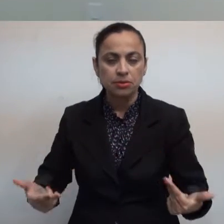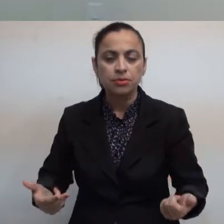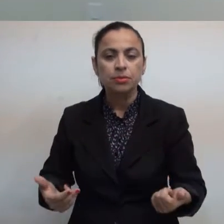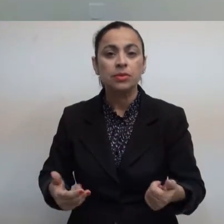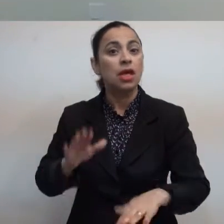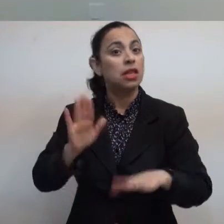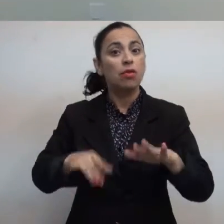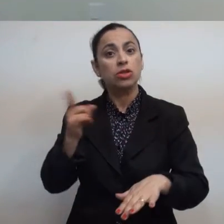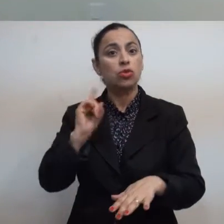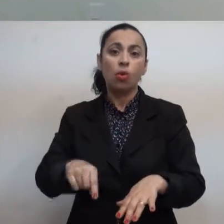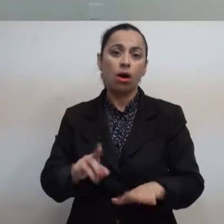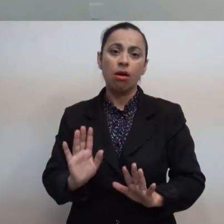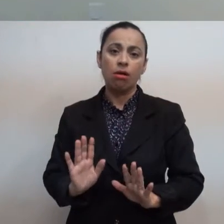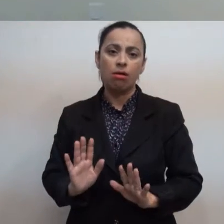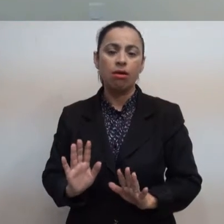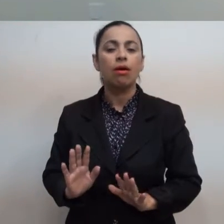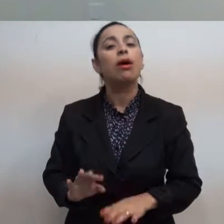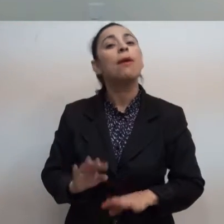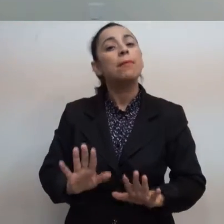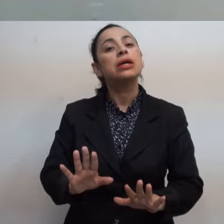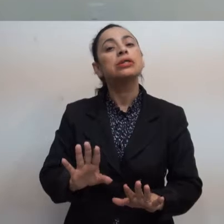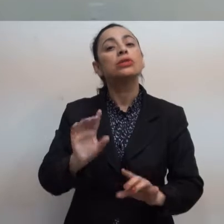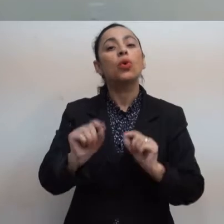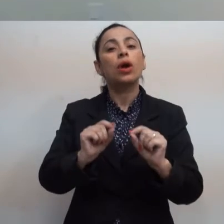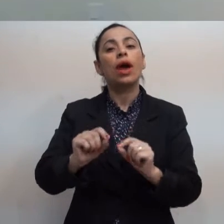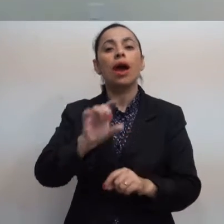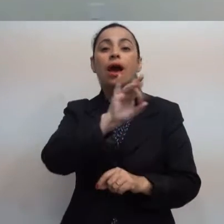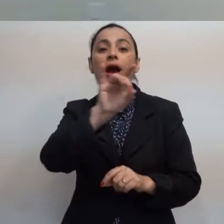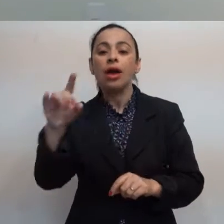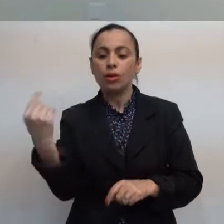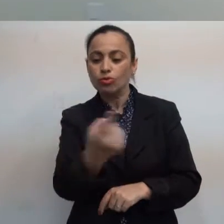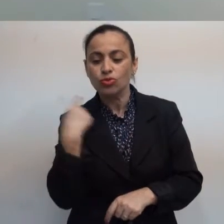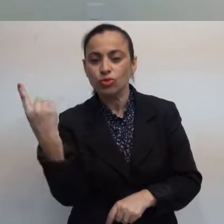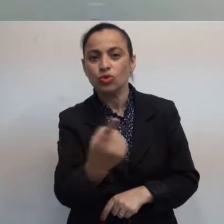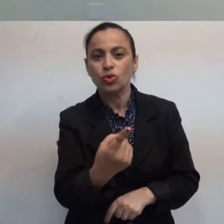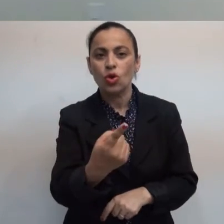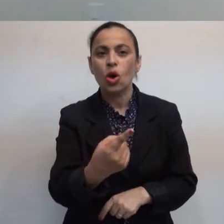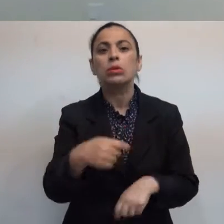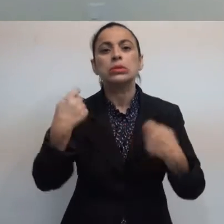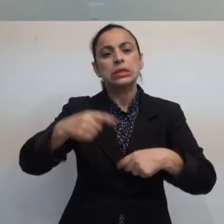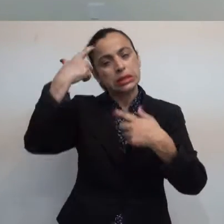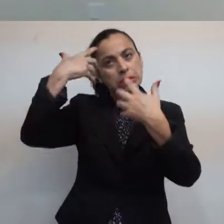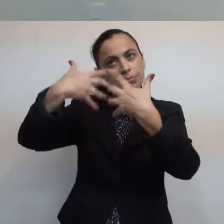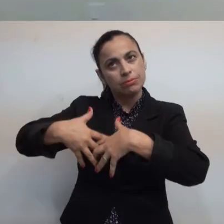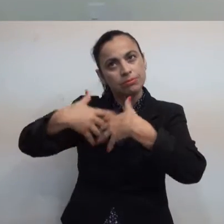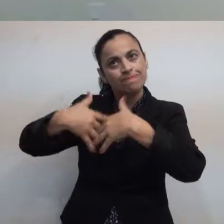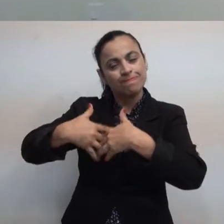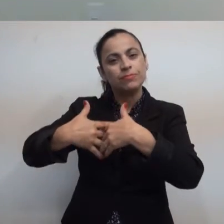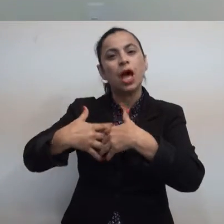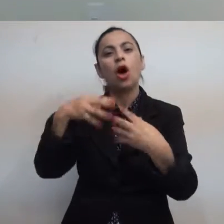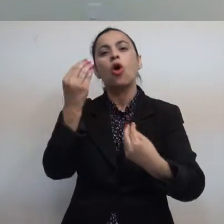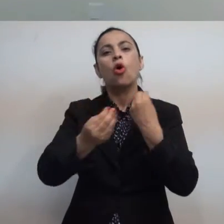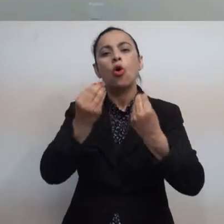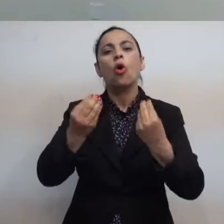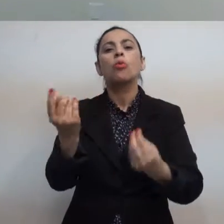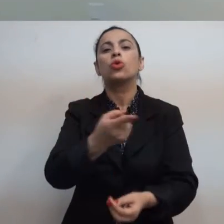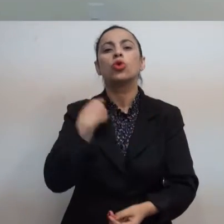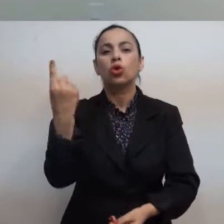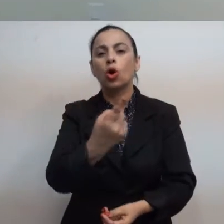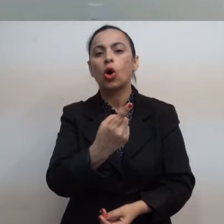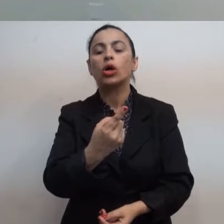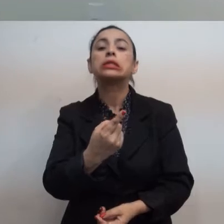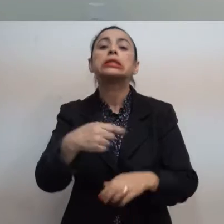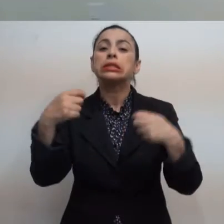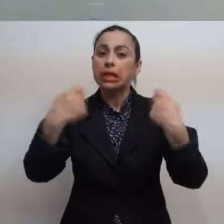dessas ferramentas. E talvez não é bem por aí, mas isso cabe a cada um de nós, refletirmos sobre